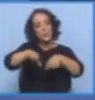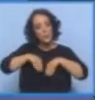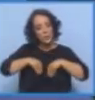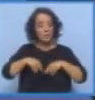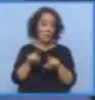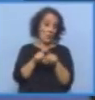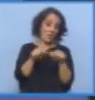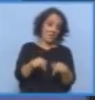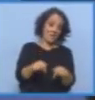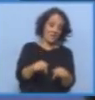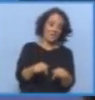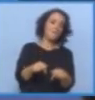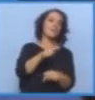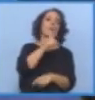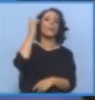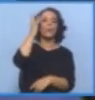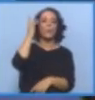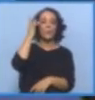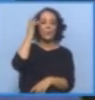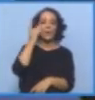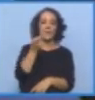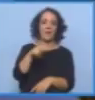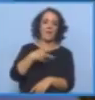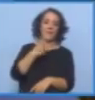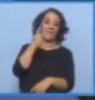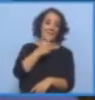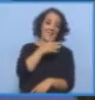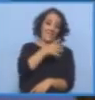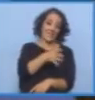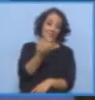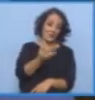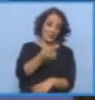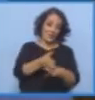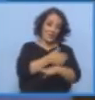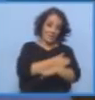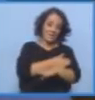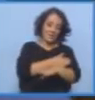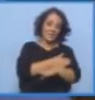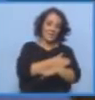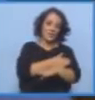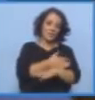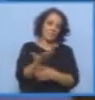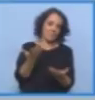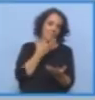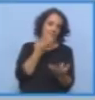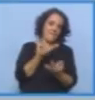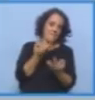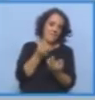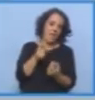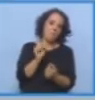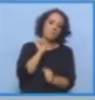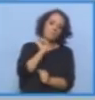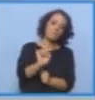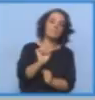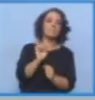aqui o padre André acaba de dizer, que é, de facto, aquilo que caracteriza o